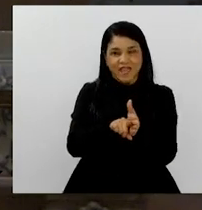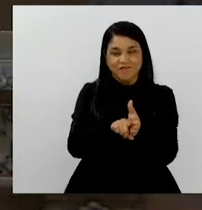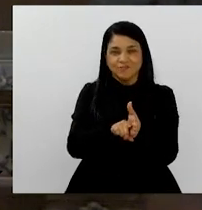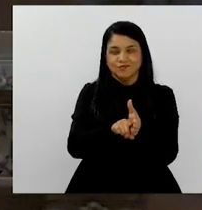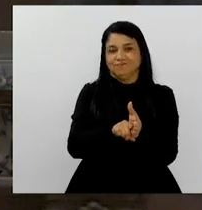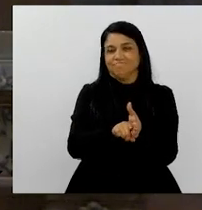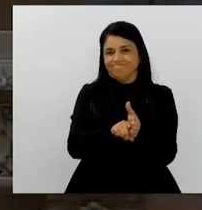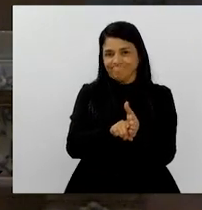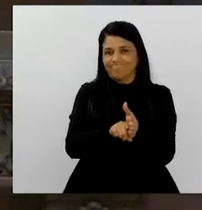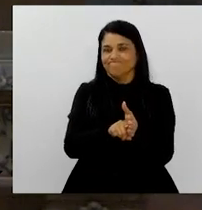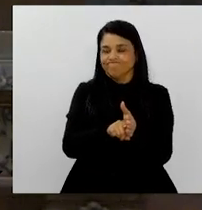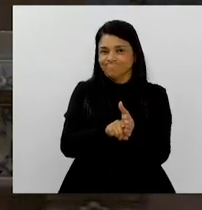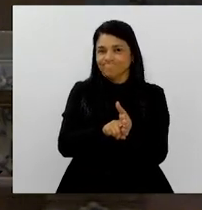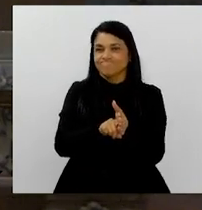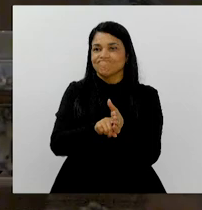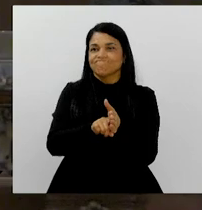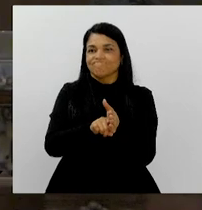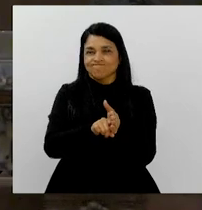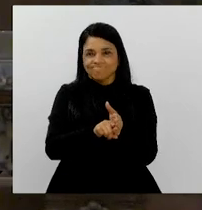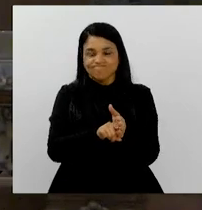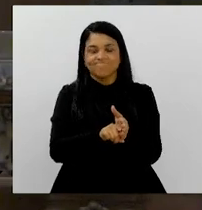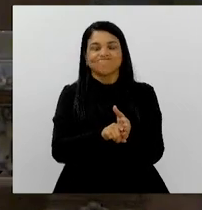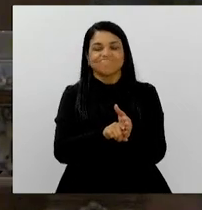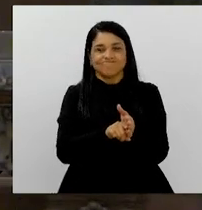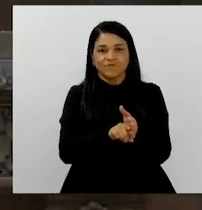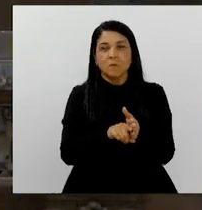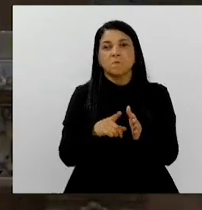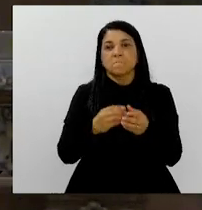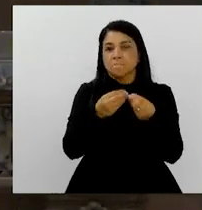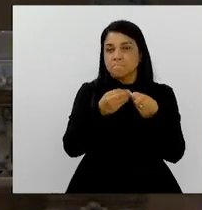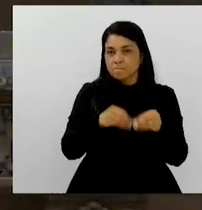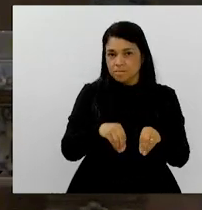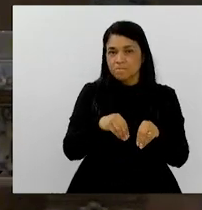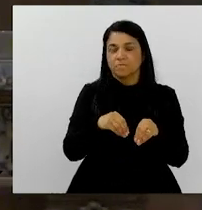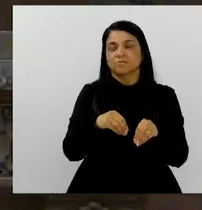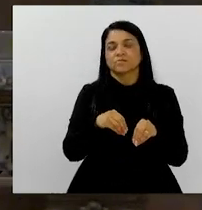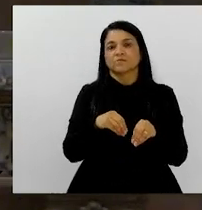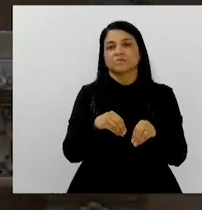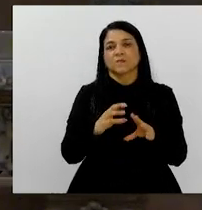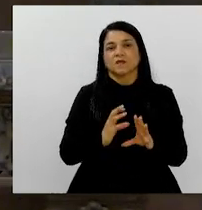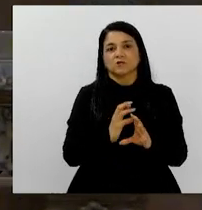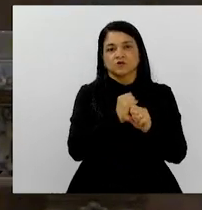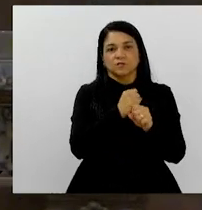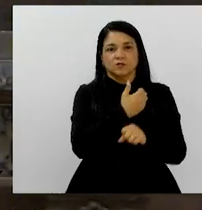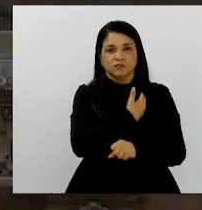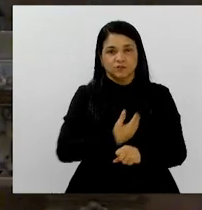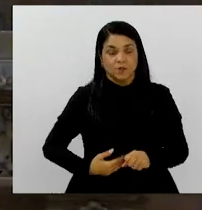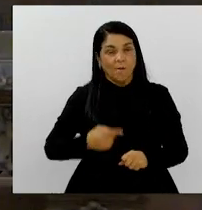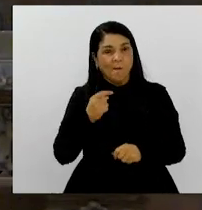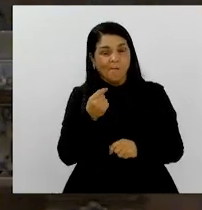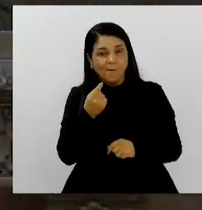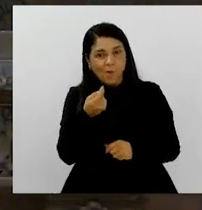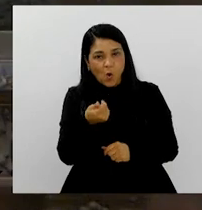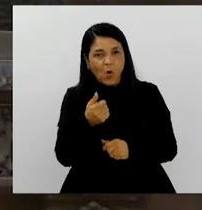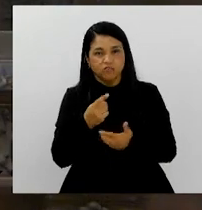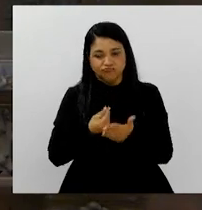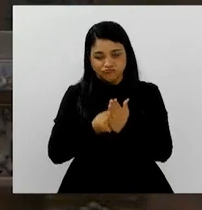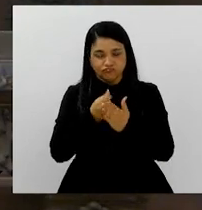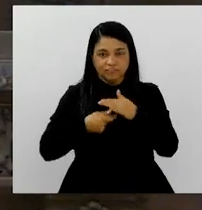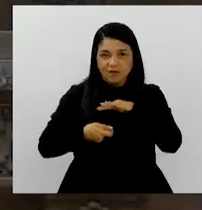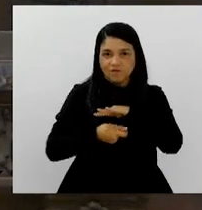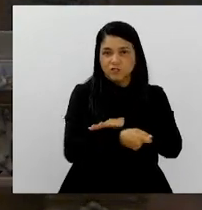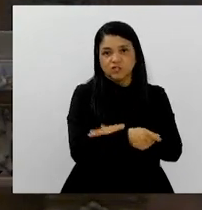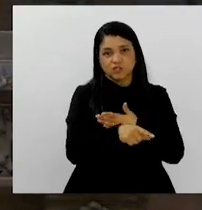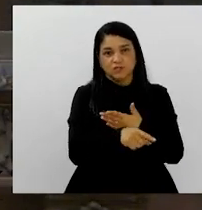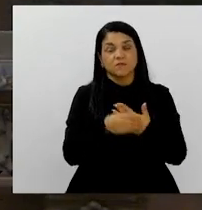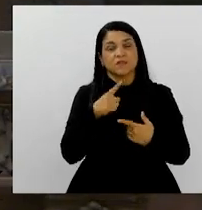maior, ou seja, um rombo enorme nas contas públicas. Pouco dinheiro para poder investir, mas se tem um